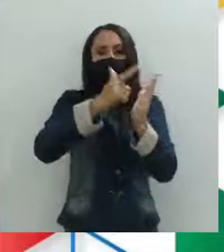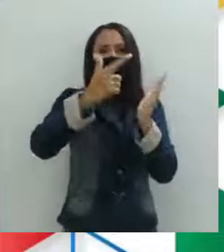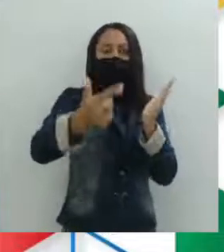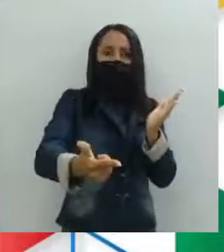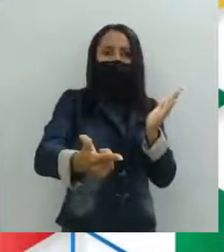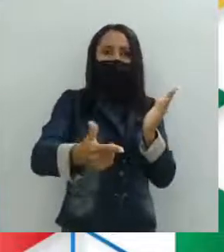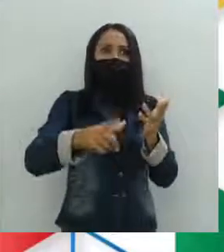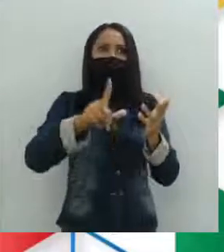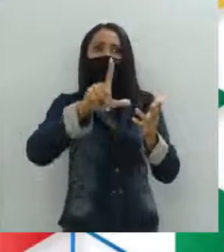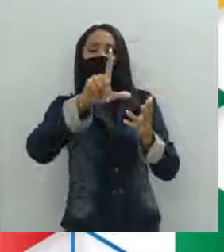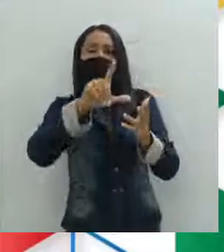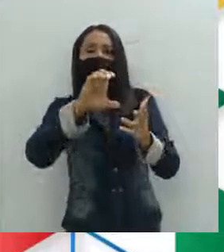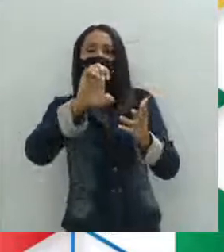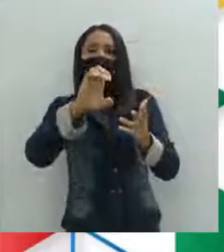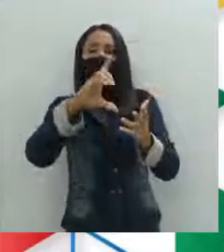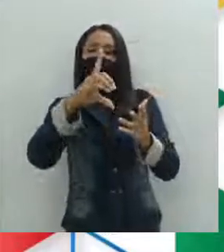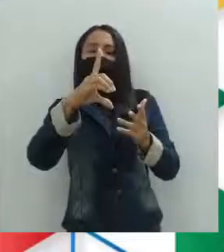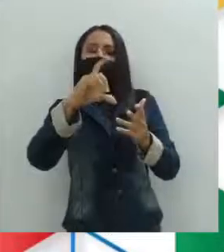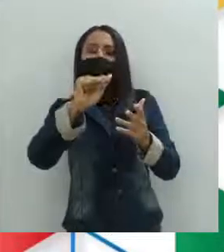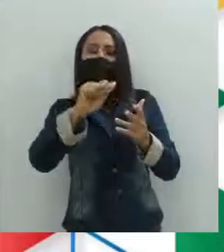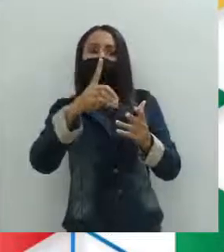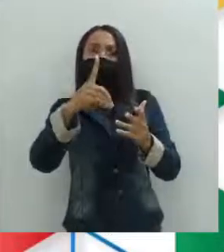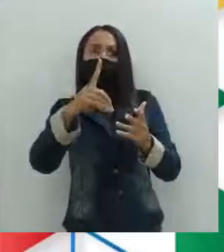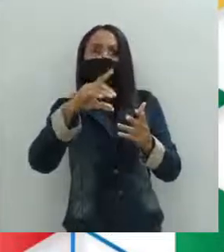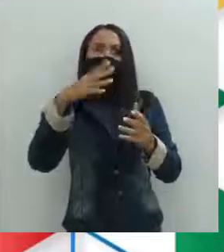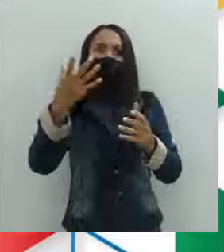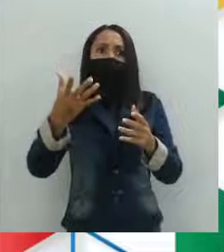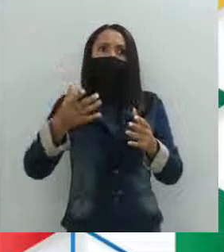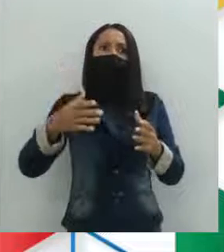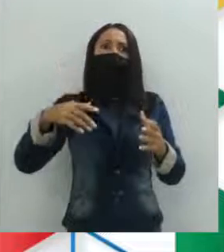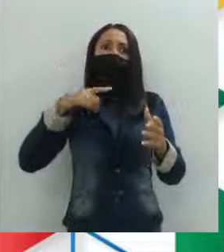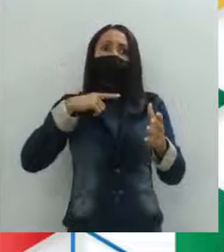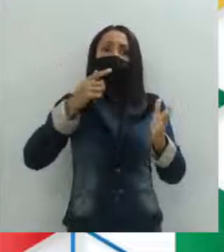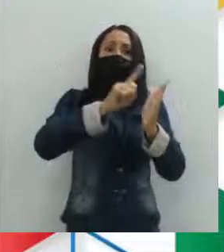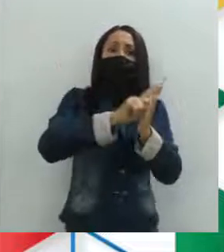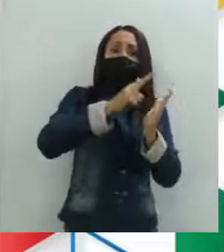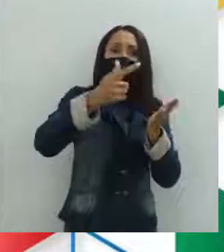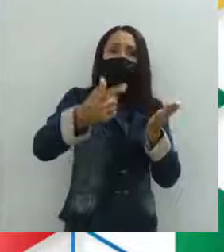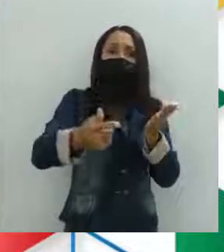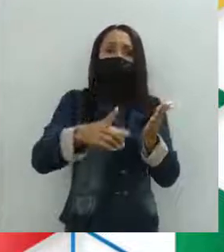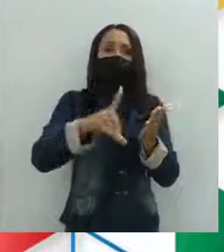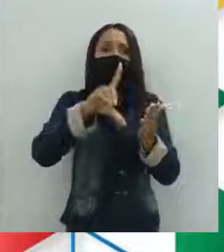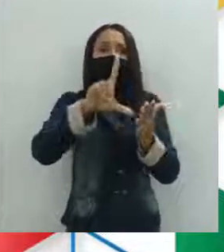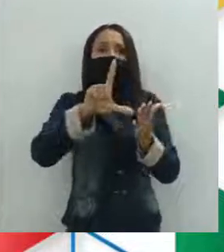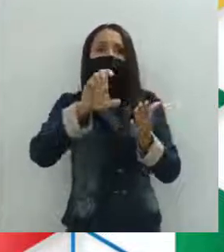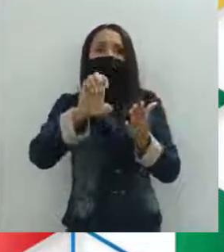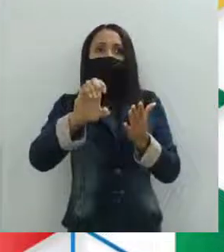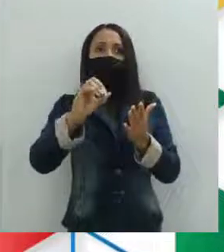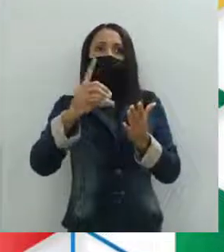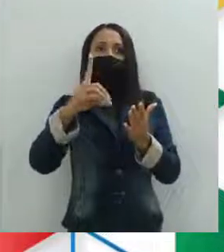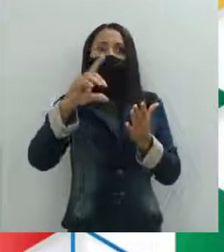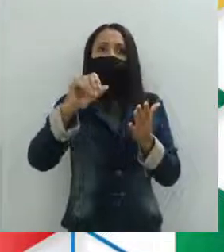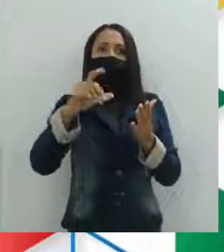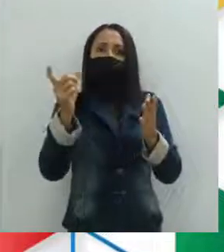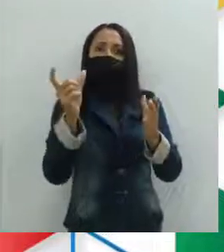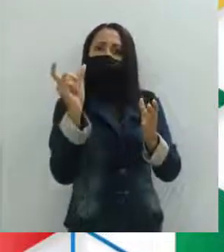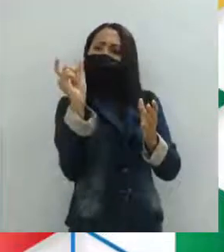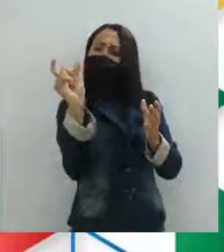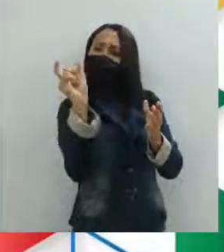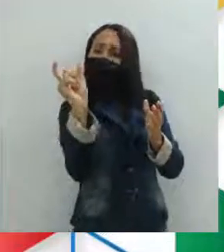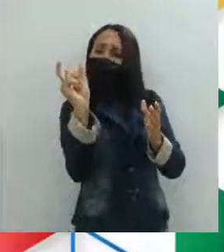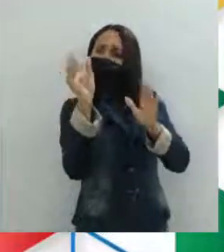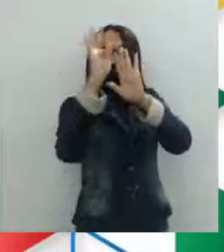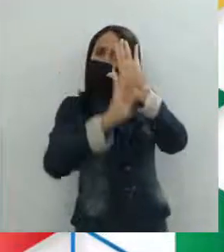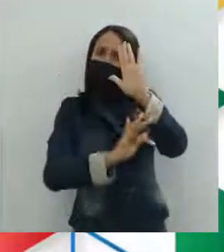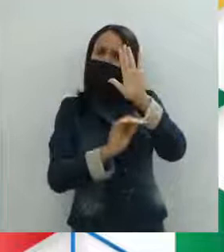lead. O que é o lead? Vejam só, nós temos aí um jornal e temos o lead. O lead é aquela parte do texto que é